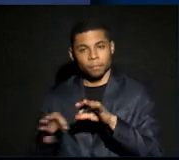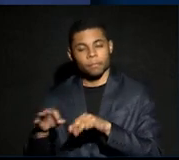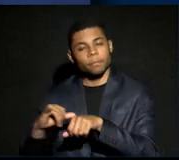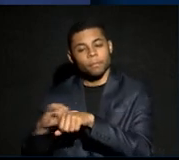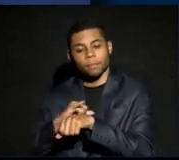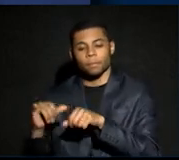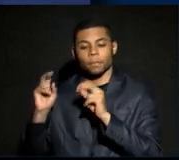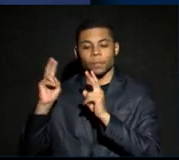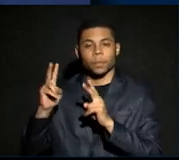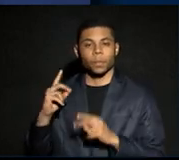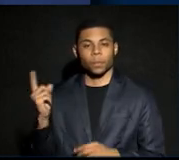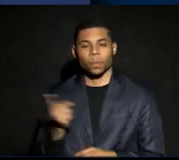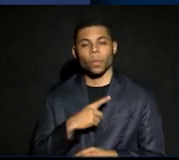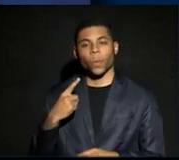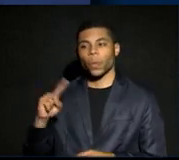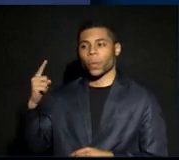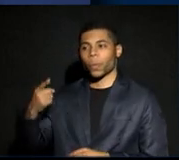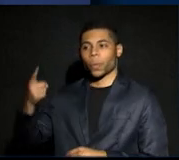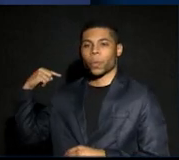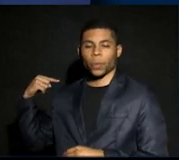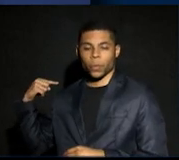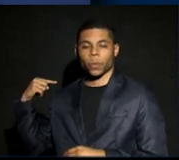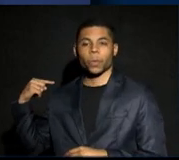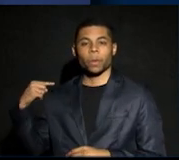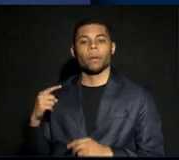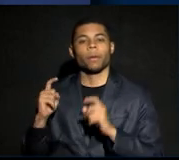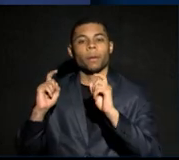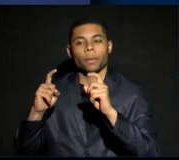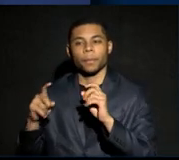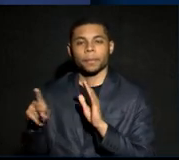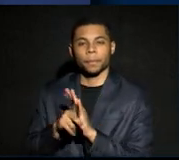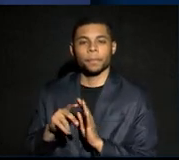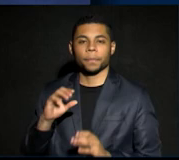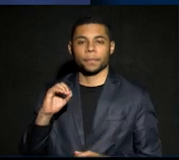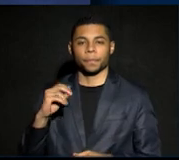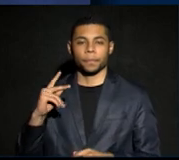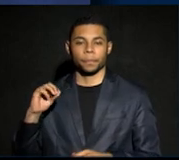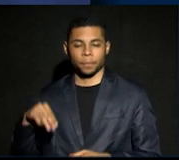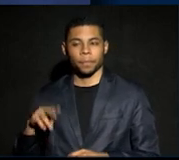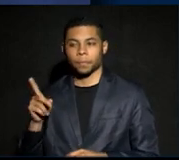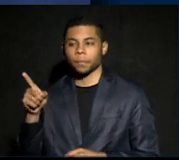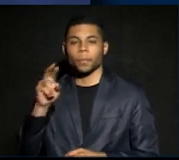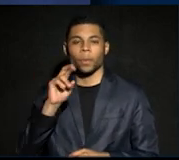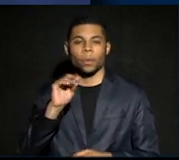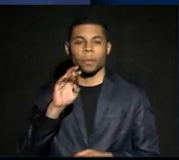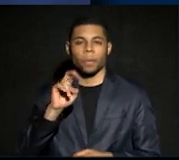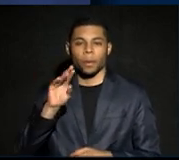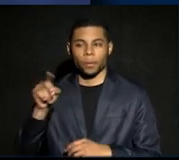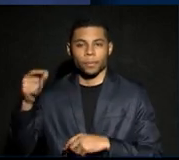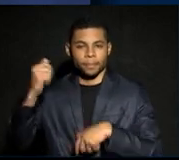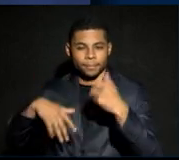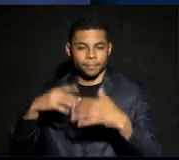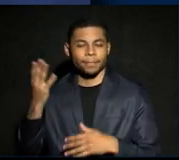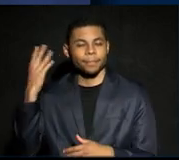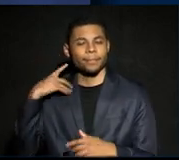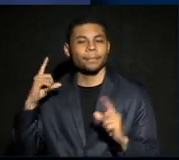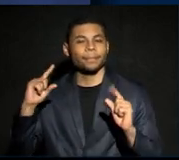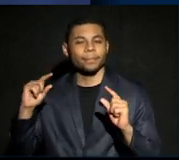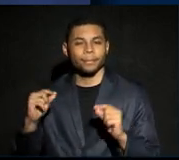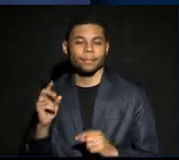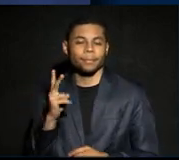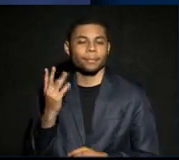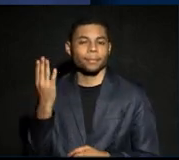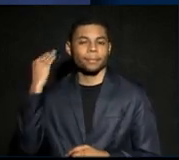foi feito nessa última reunião do Copom e que o Roberto comentou aqui. Tinha até um debate, acho que